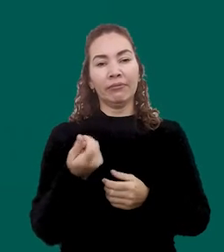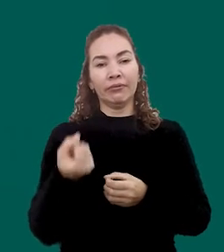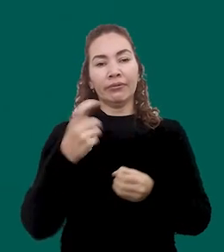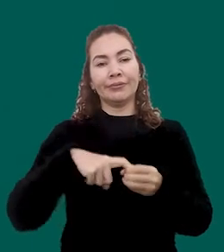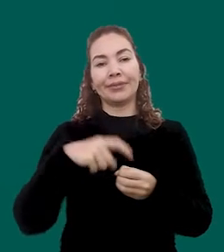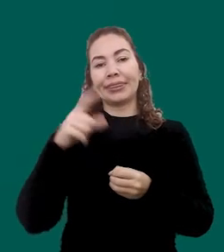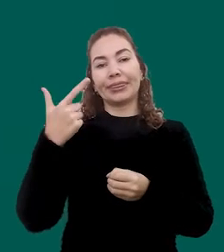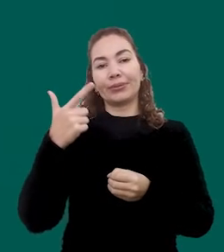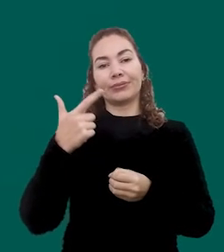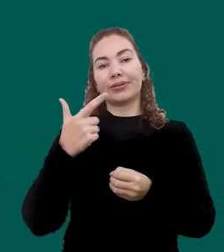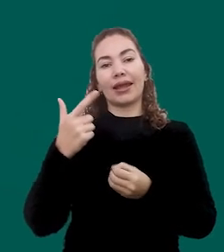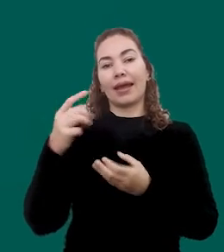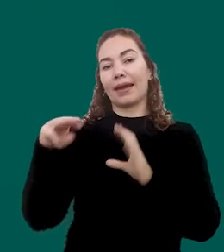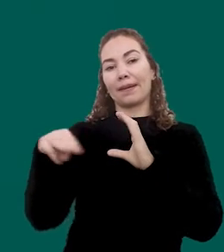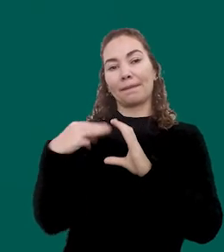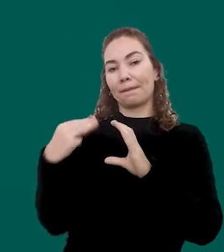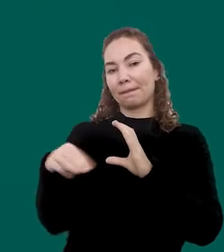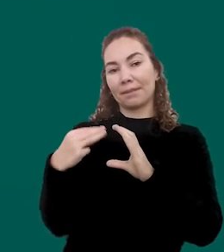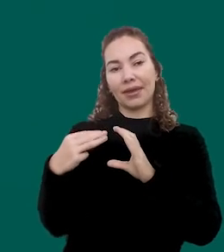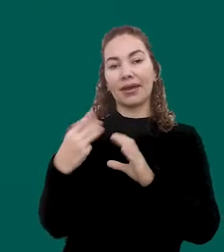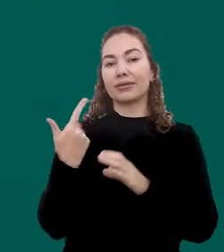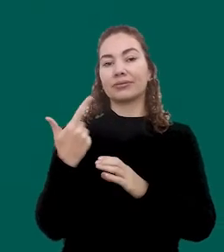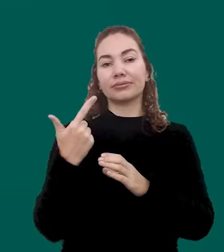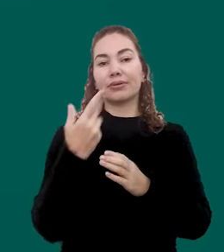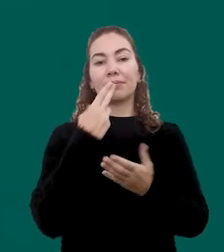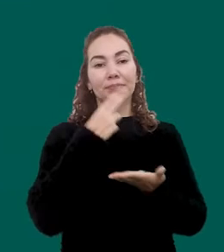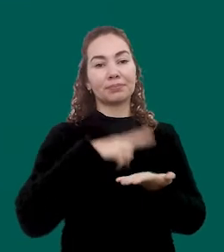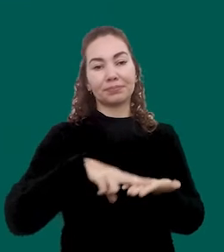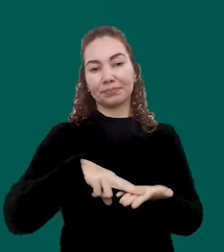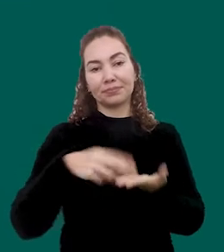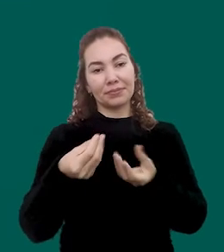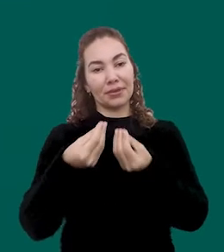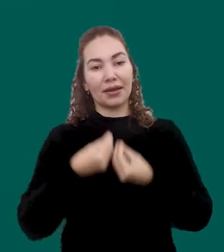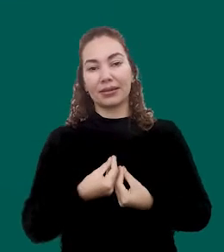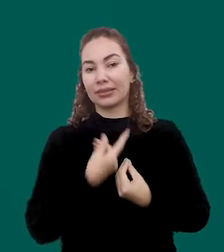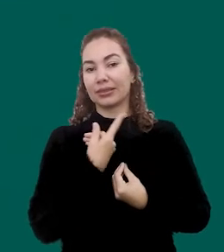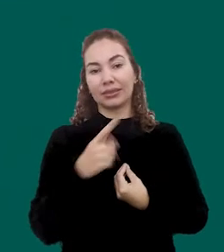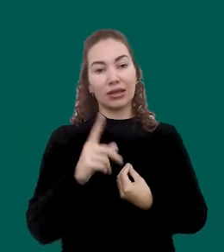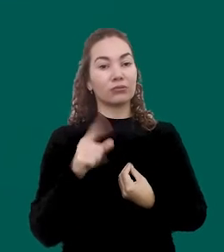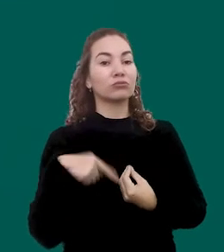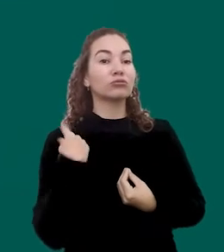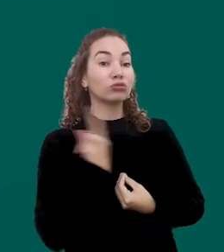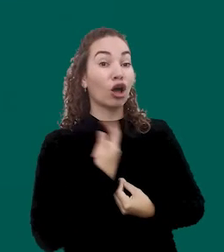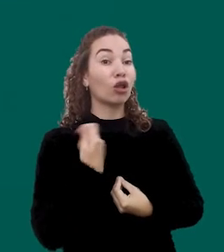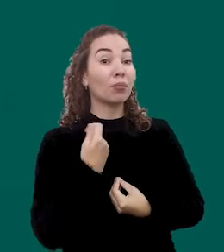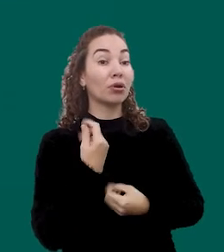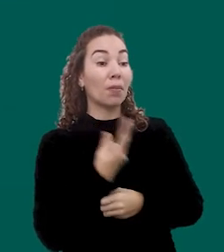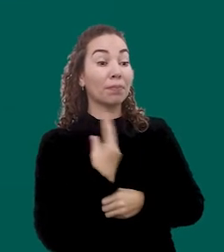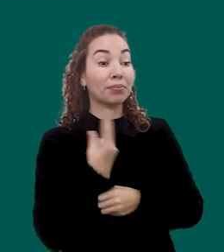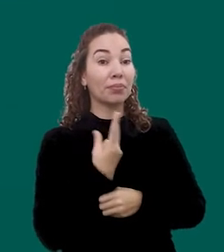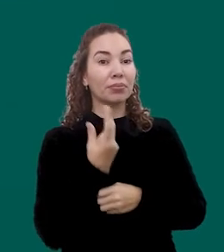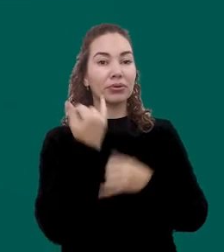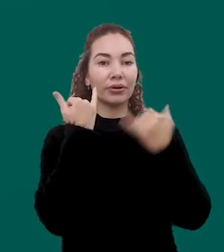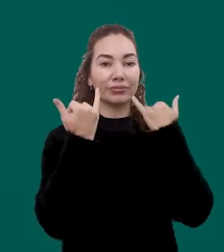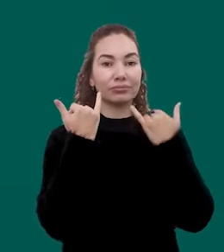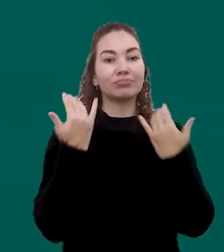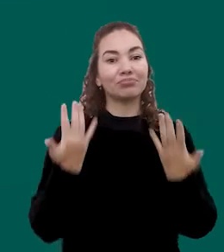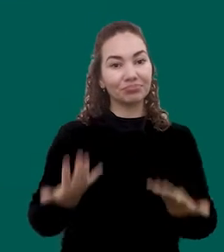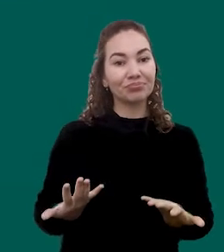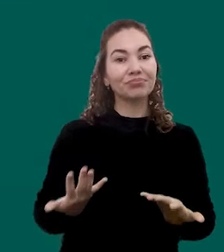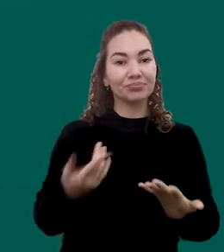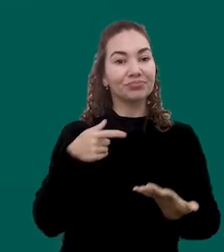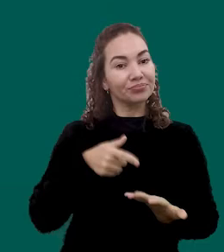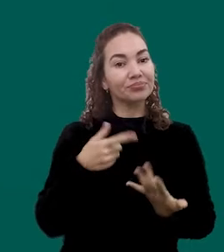por e-mail, não vamos receber pelo correio, nós temos que ir em busca dessa informação, certo?